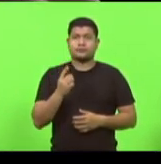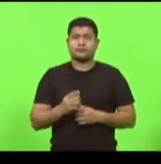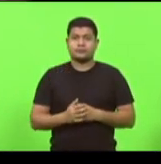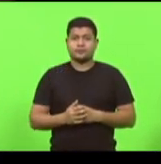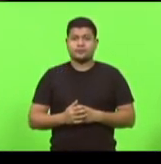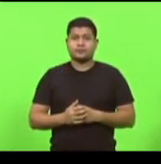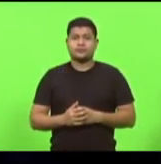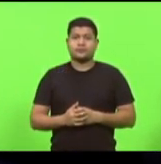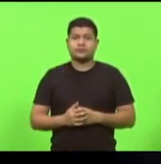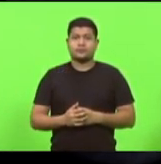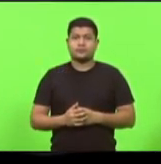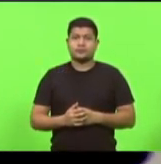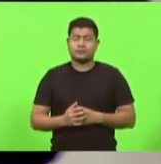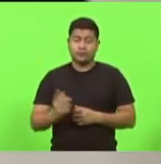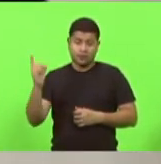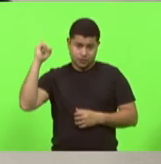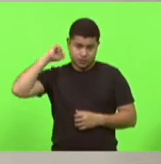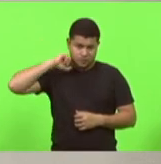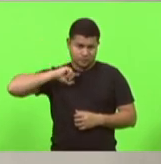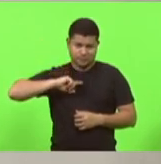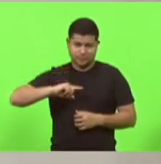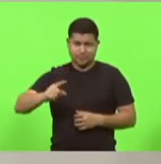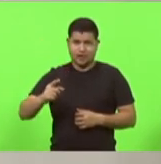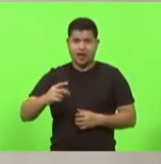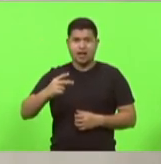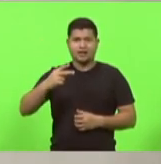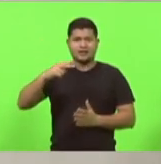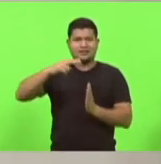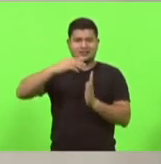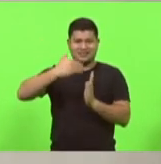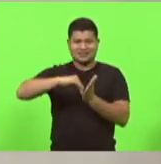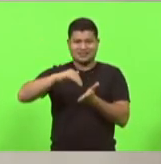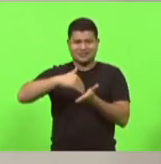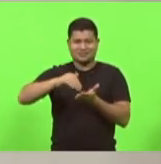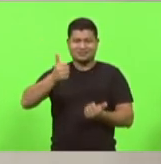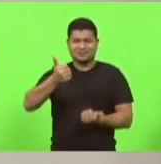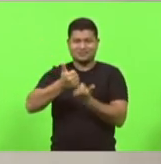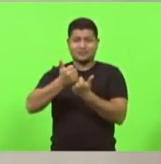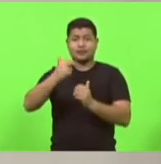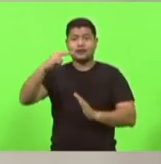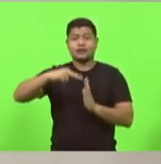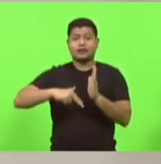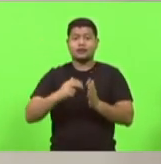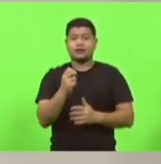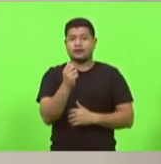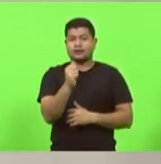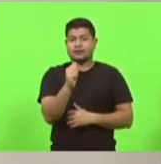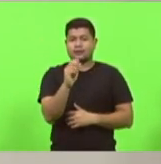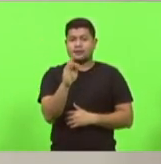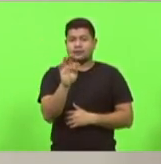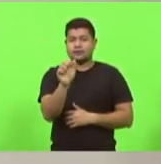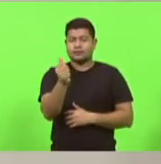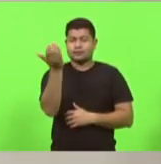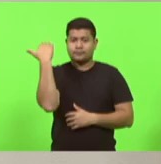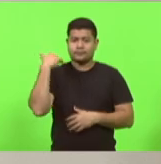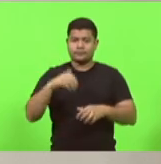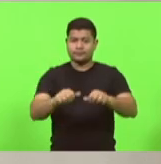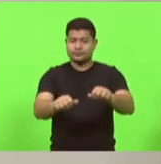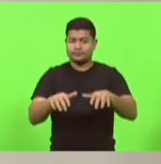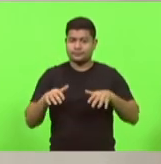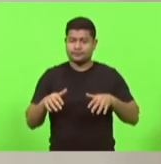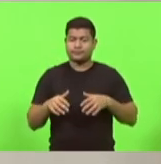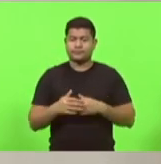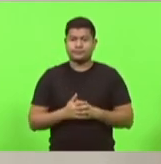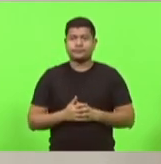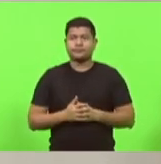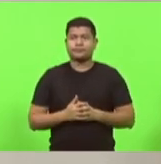Silvio Drevic, secretário ad hoc, para que proceda à leitura da ata da sessão anterior,